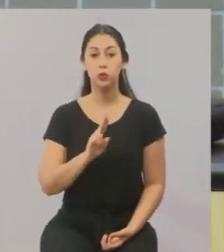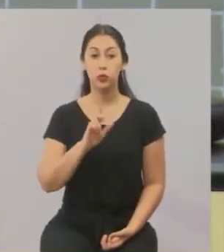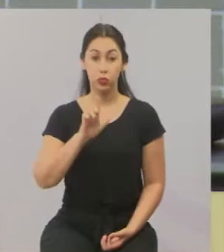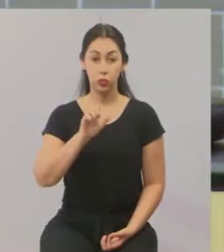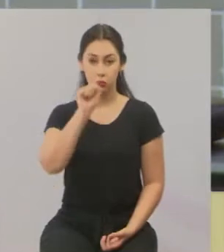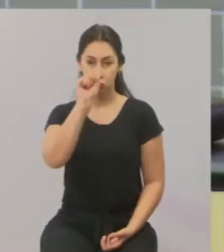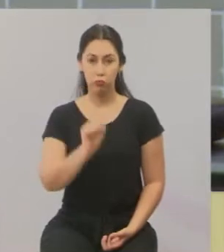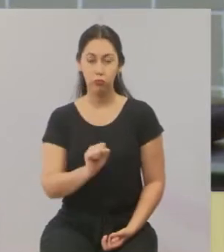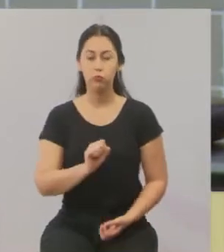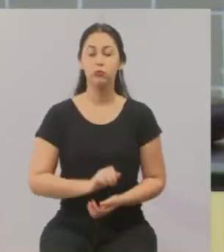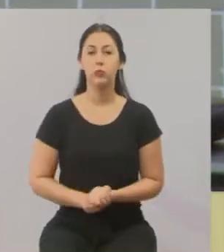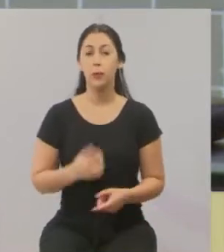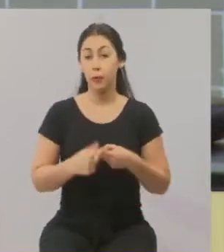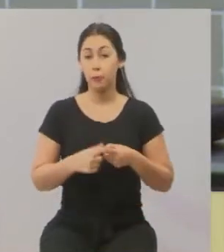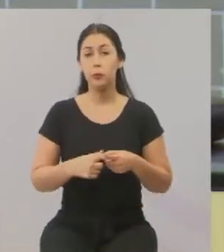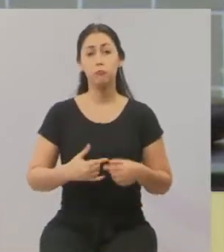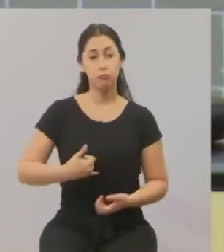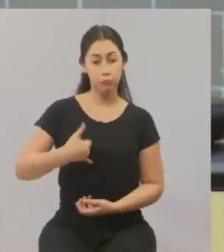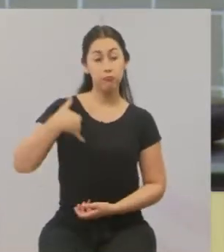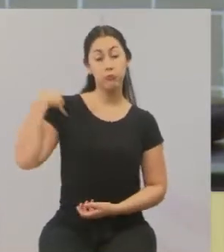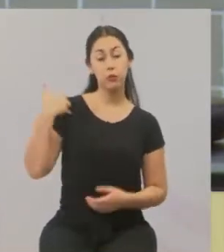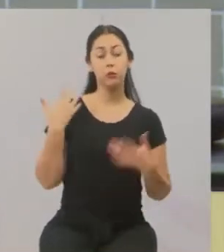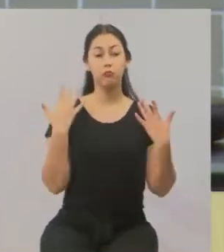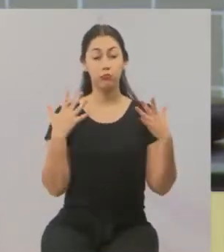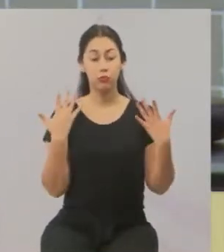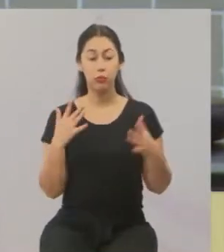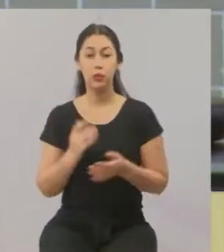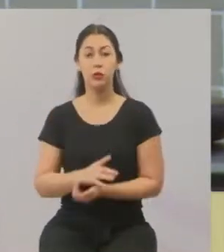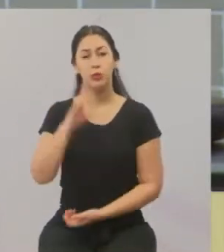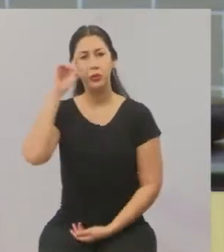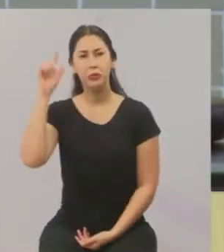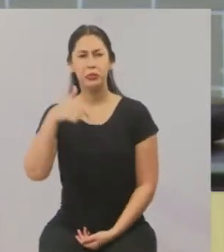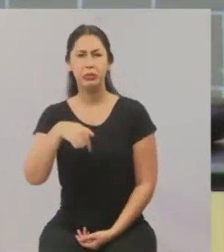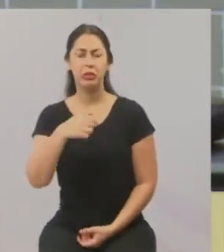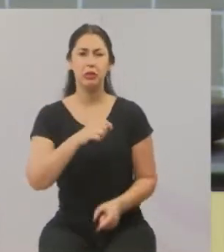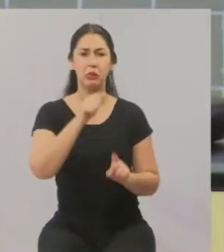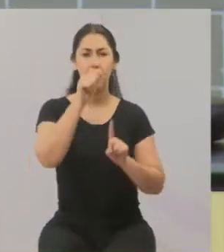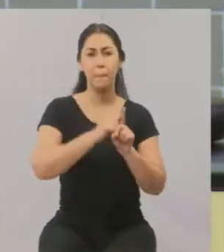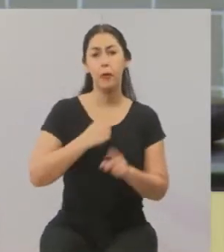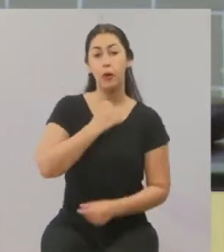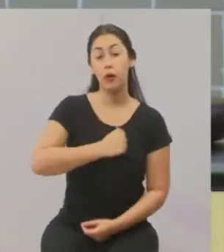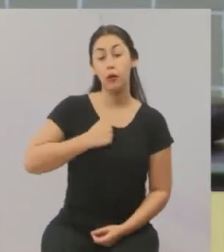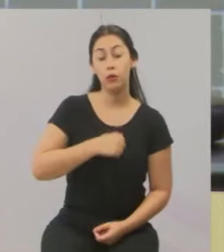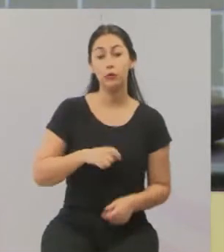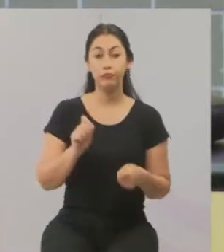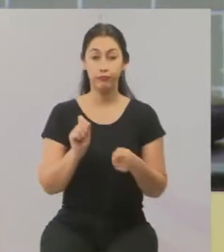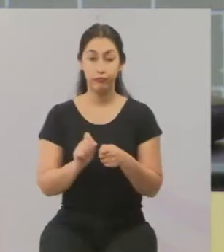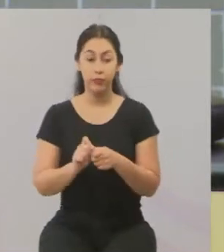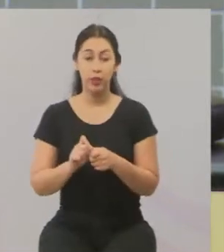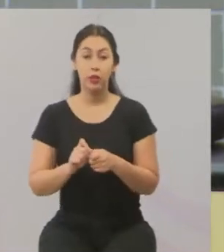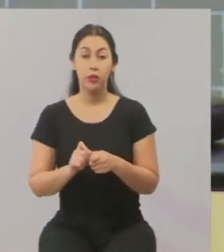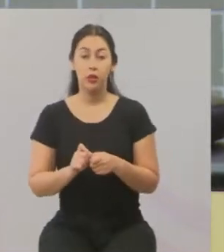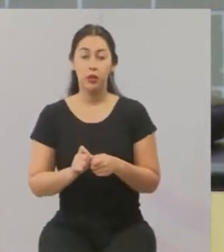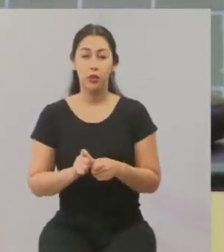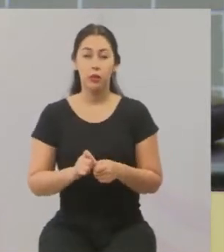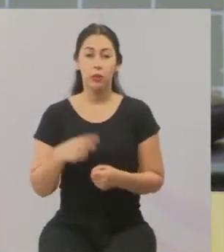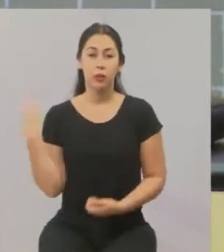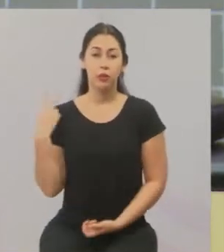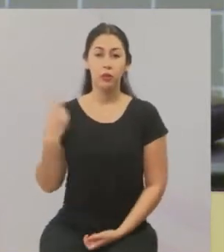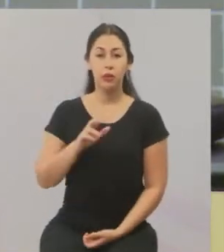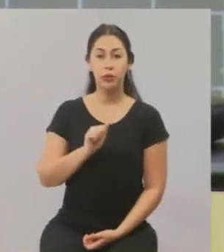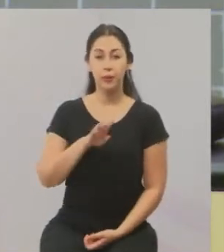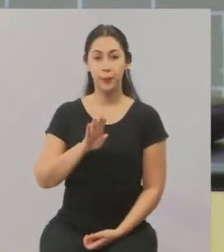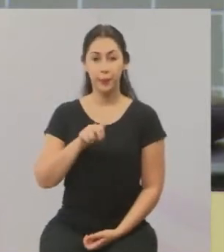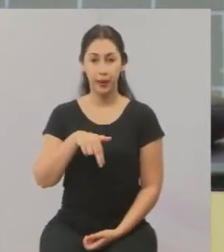pelo transcurso do seu aniversário comemorado em 7 de agosto. Autoria, vereador Abner de